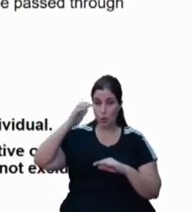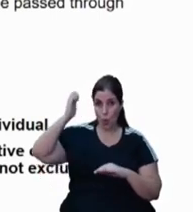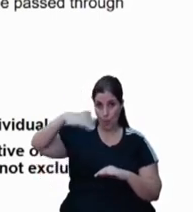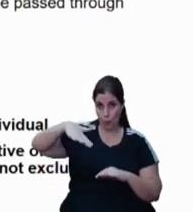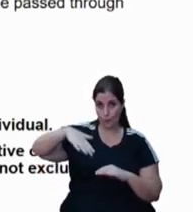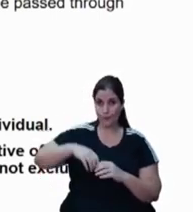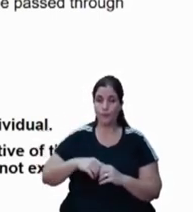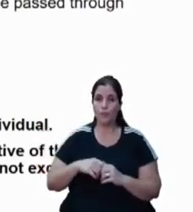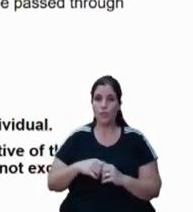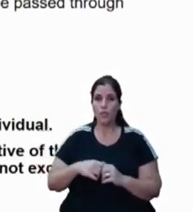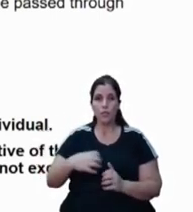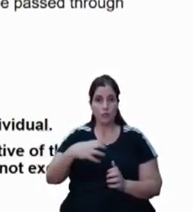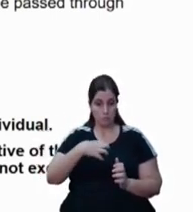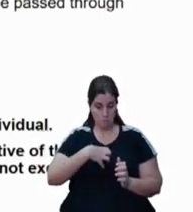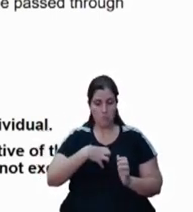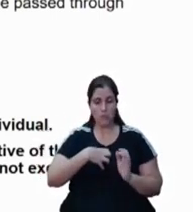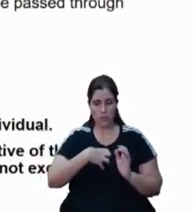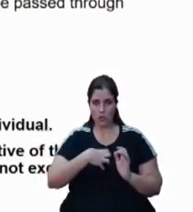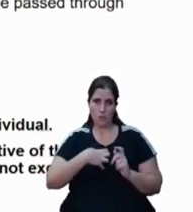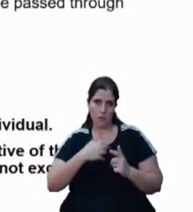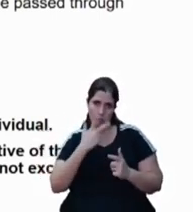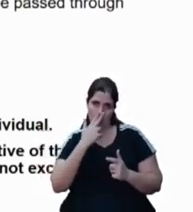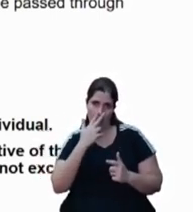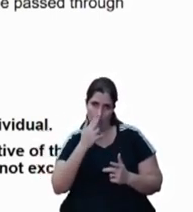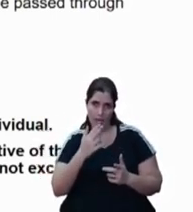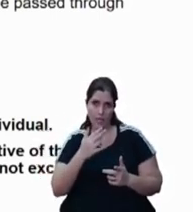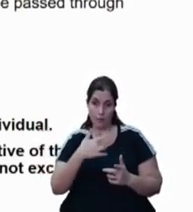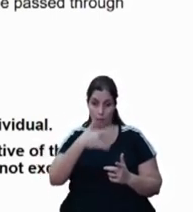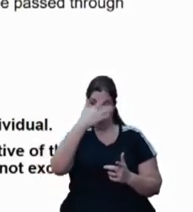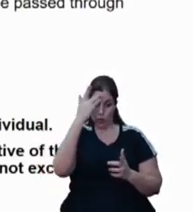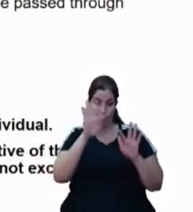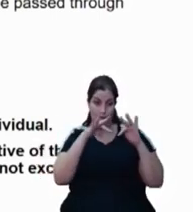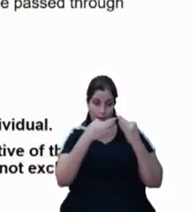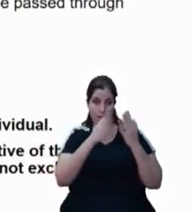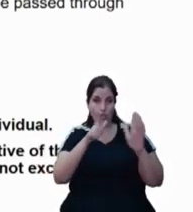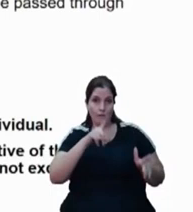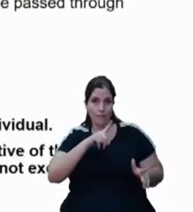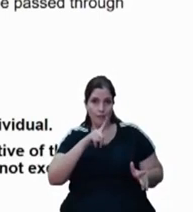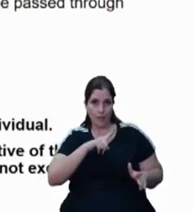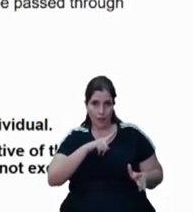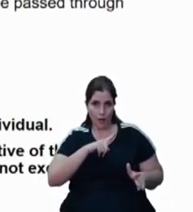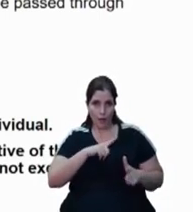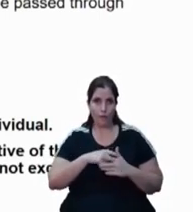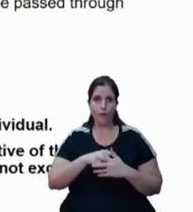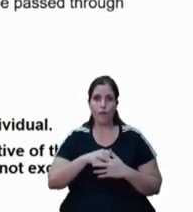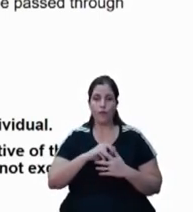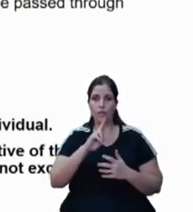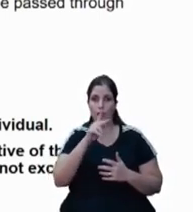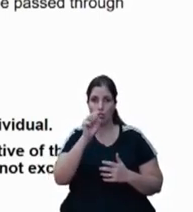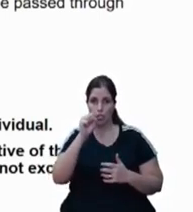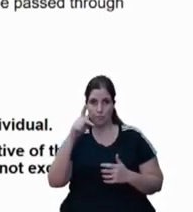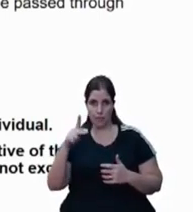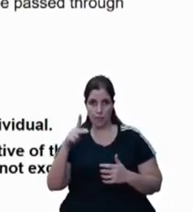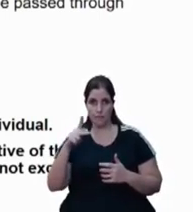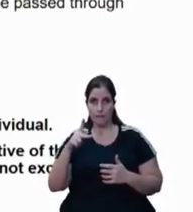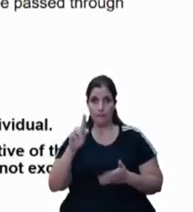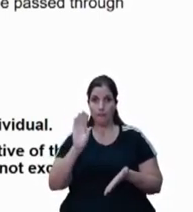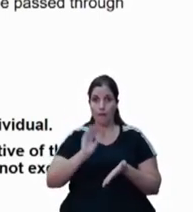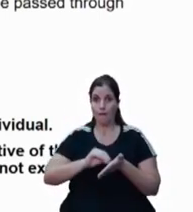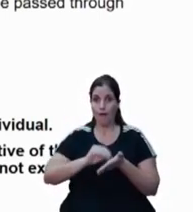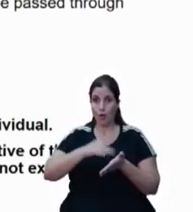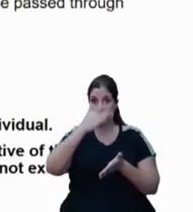de sintomas semelhantes em um parente de primeiro grau apoie seu diagnóstico de síndrome de HSP, a ausência de